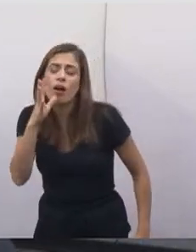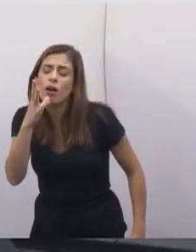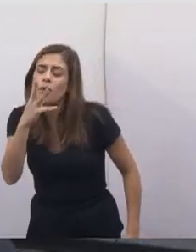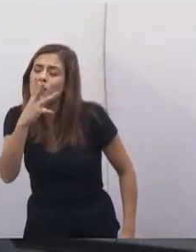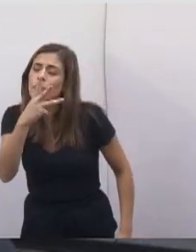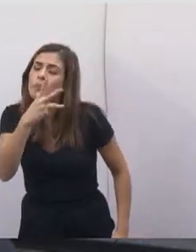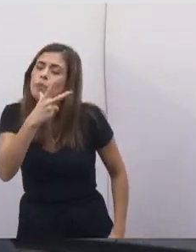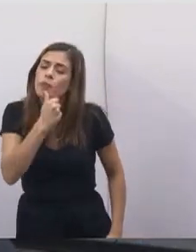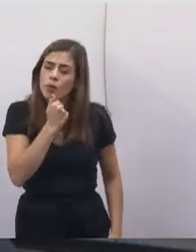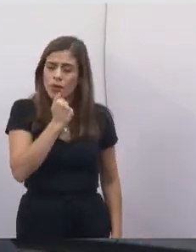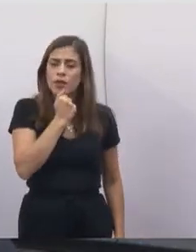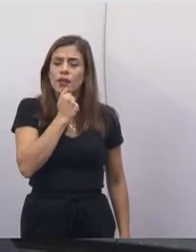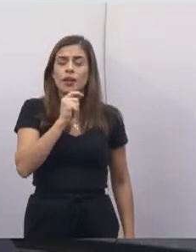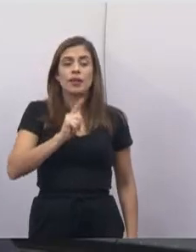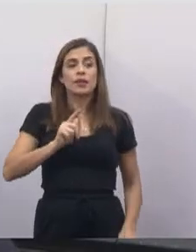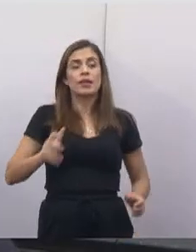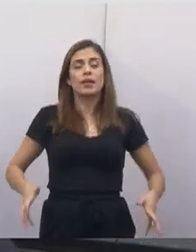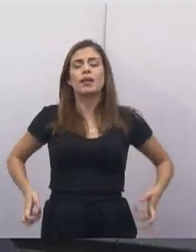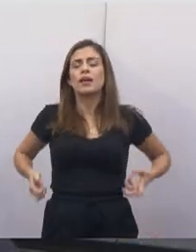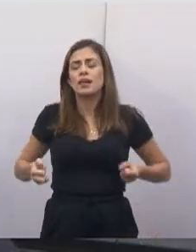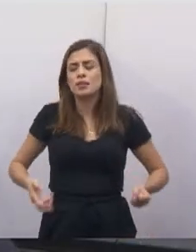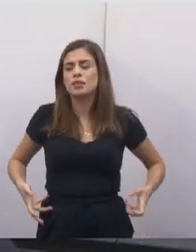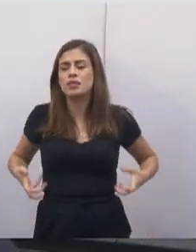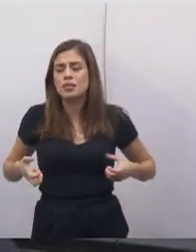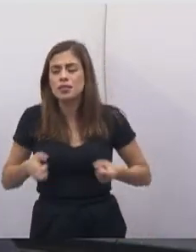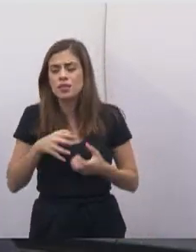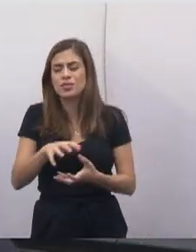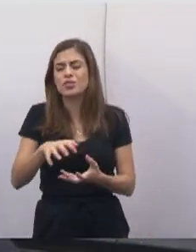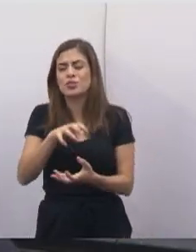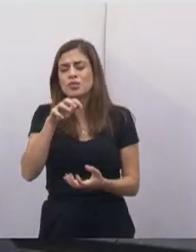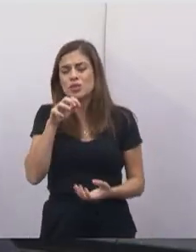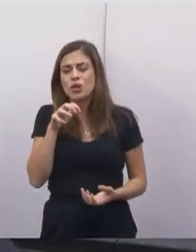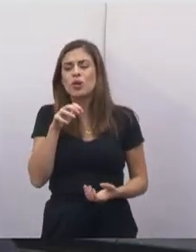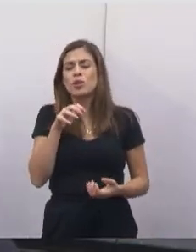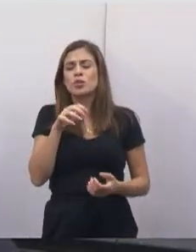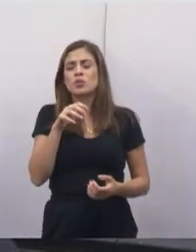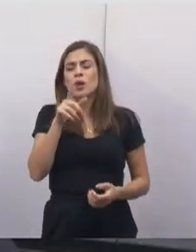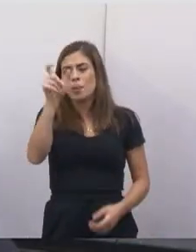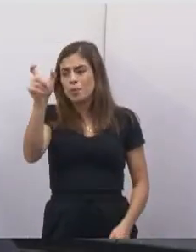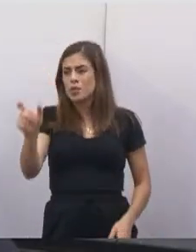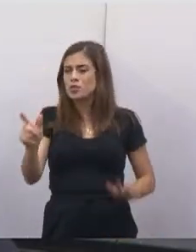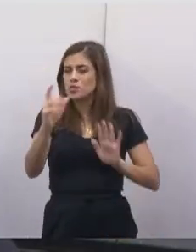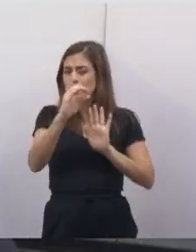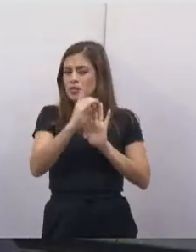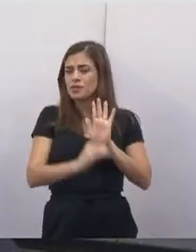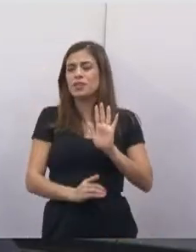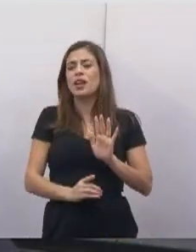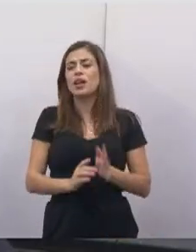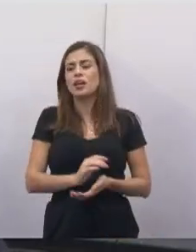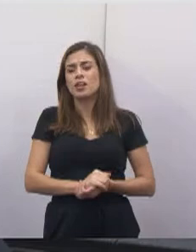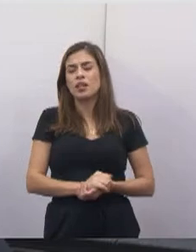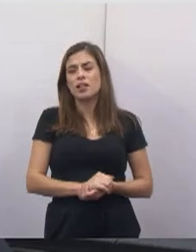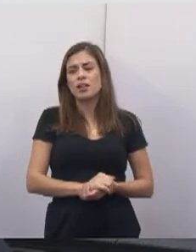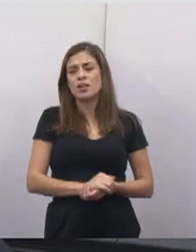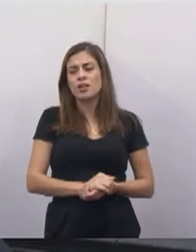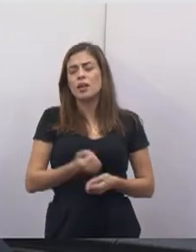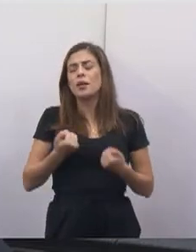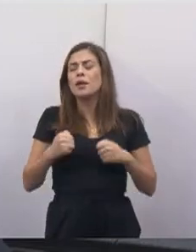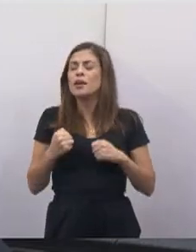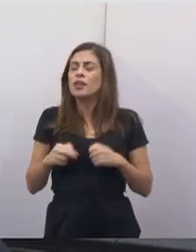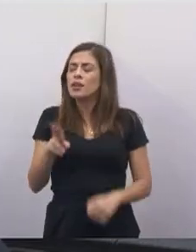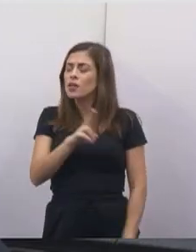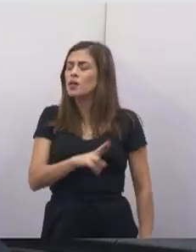demora. Ali tem cadeirante, ali tem idoso, ali tem pessoa com deficiência que precisa